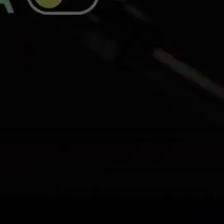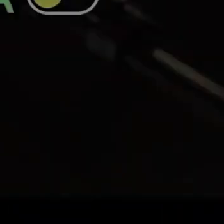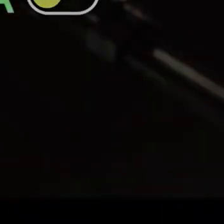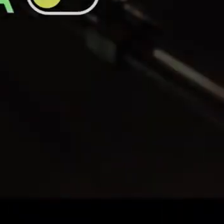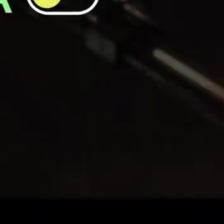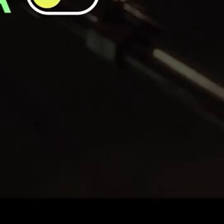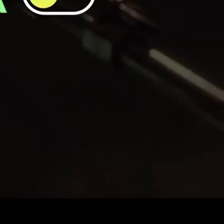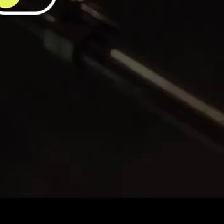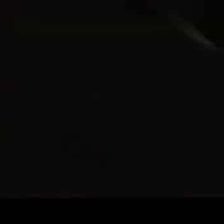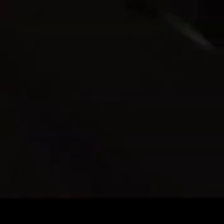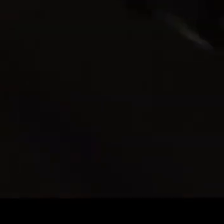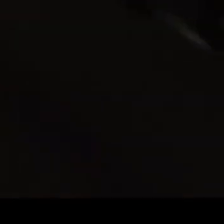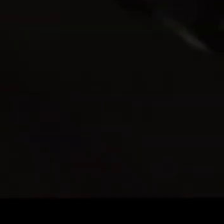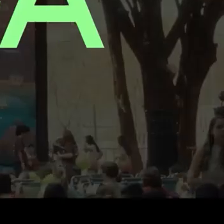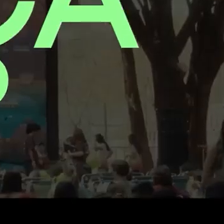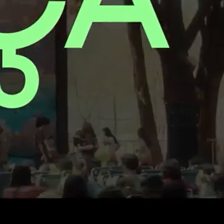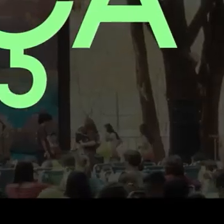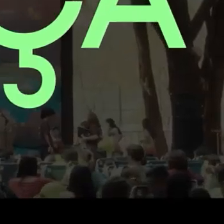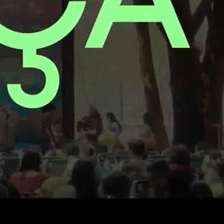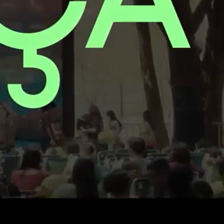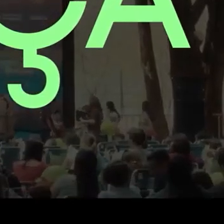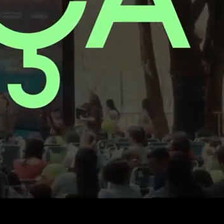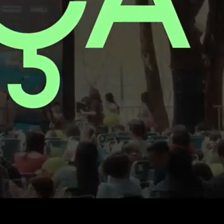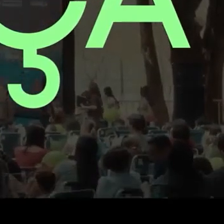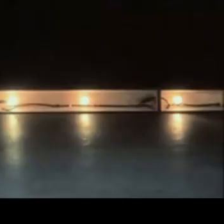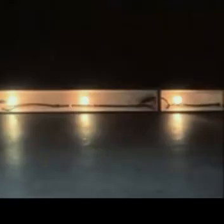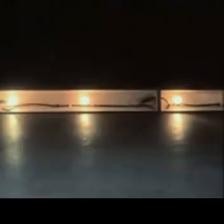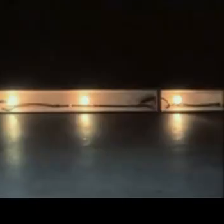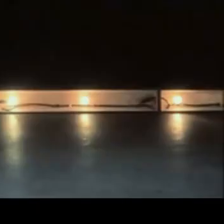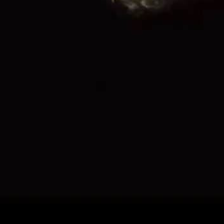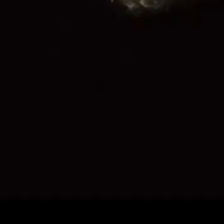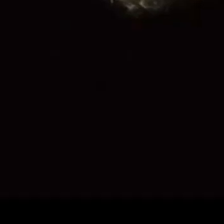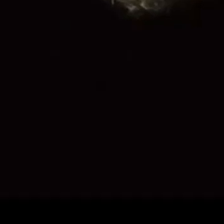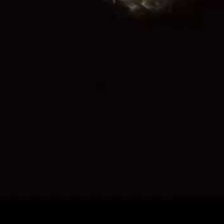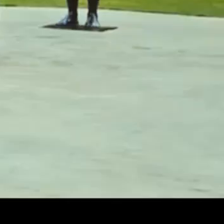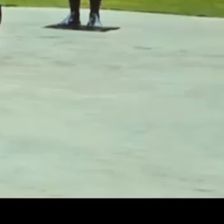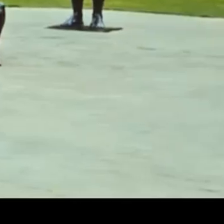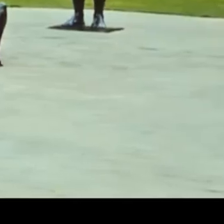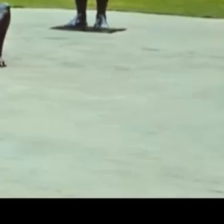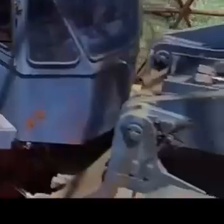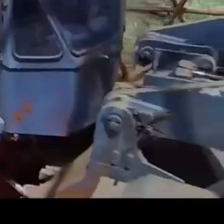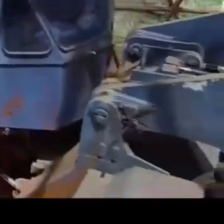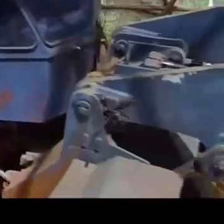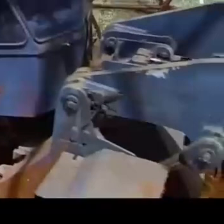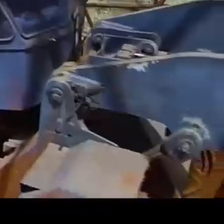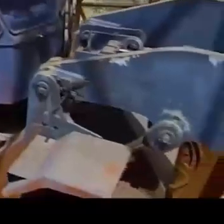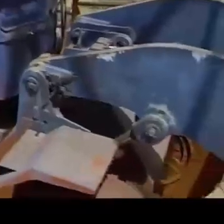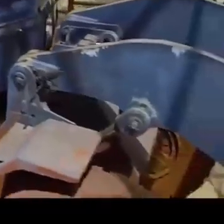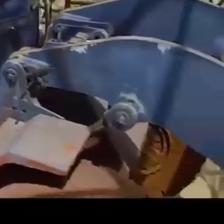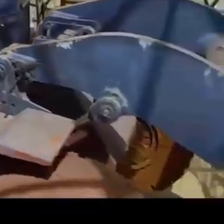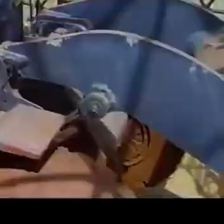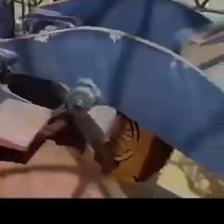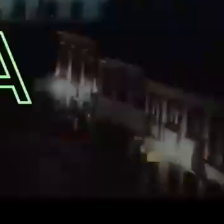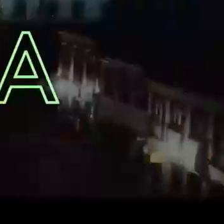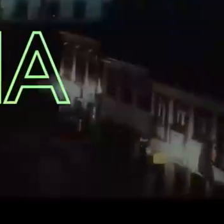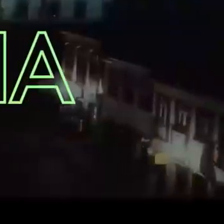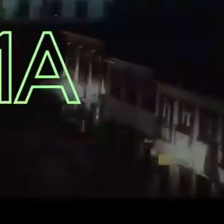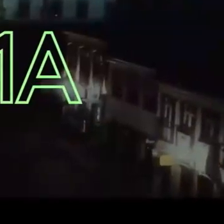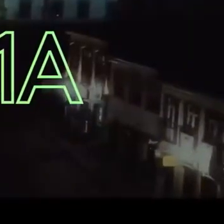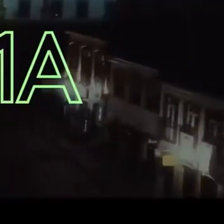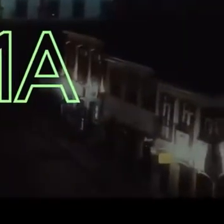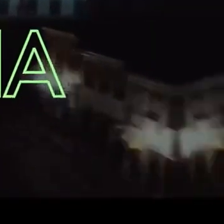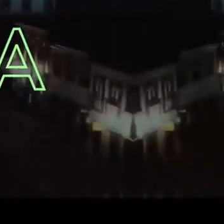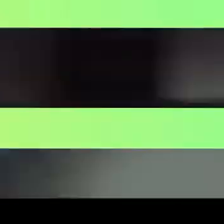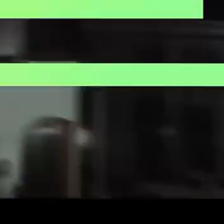O vídeo institucional da CEMIG, patrocinadora do evento, mostra diversos eventos culturais, como peças de teatros, eventos e apresentações